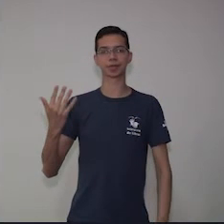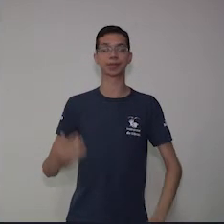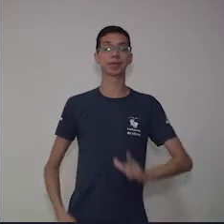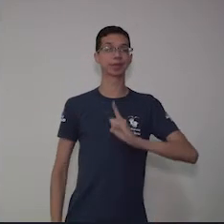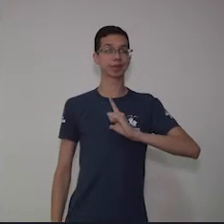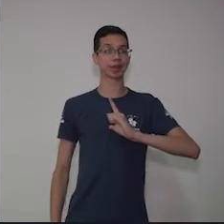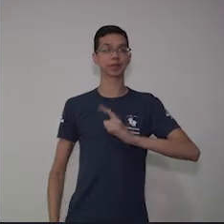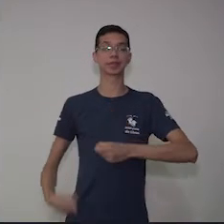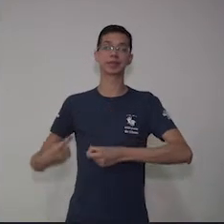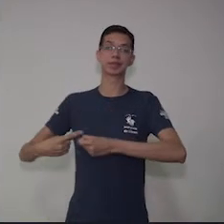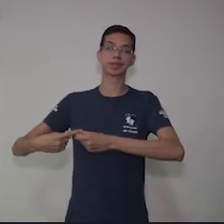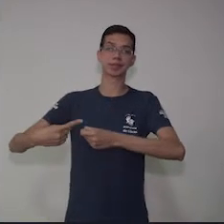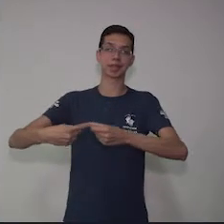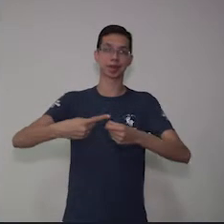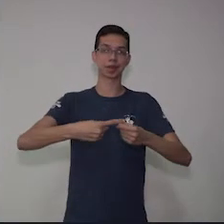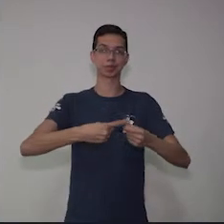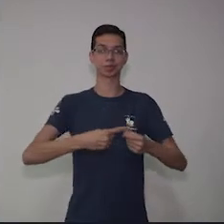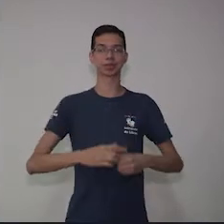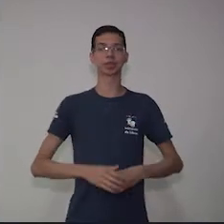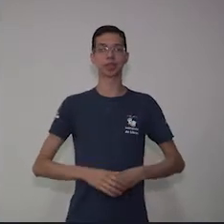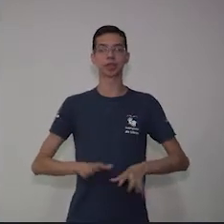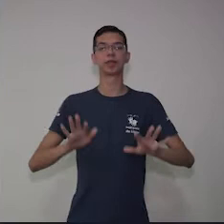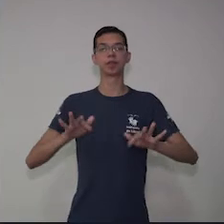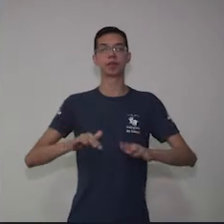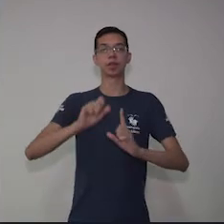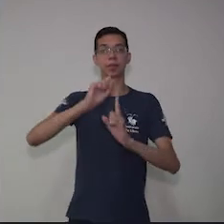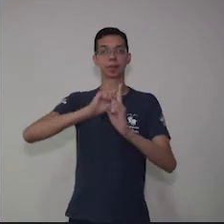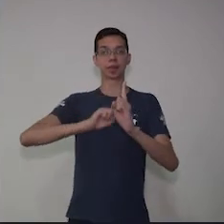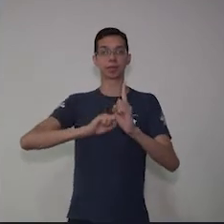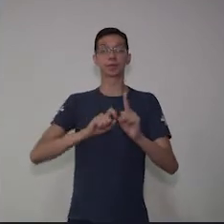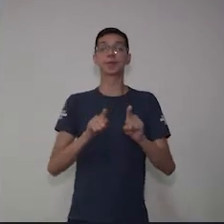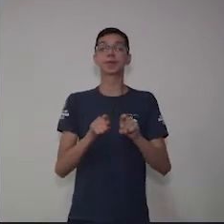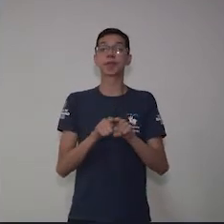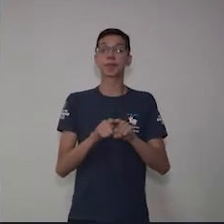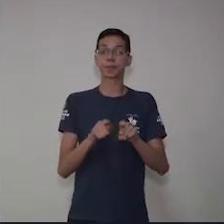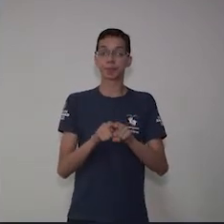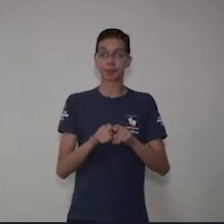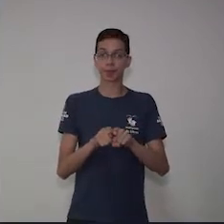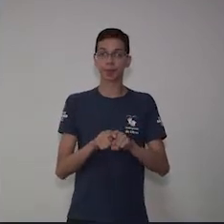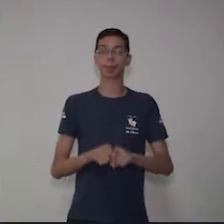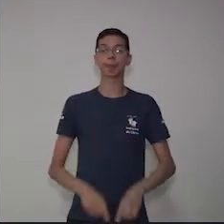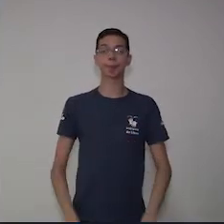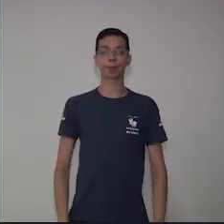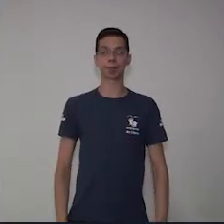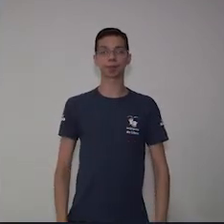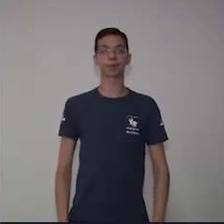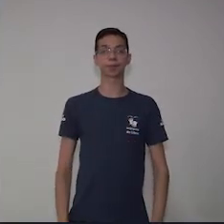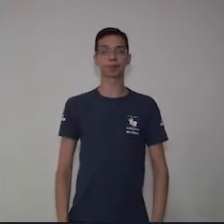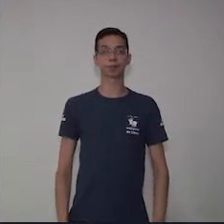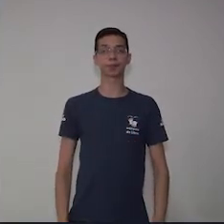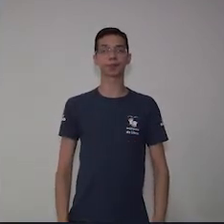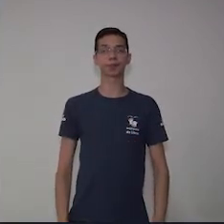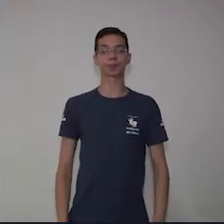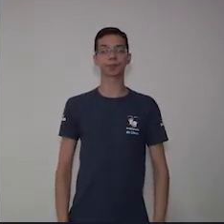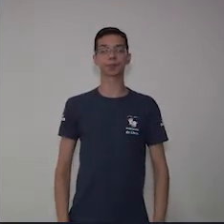cidade a este final de mês. Também a questão das